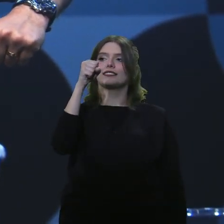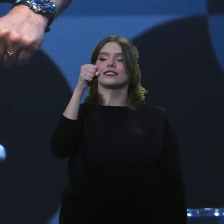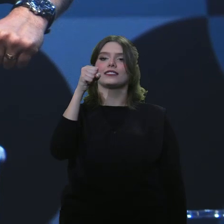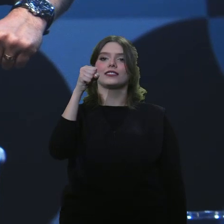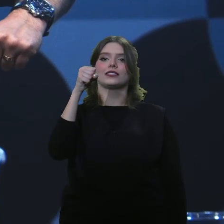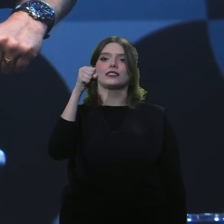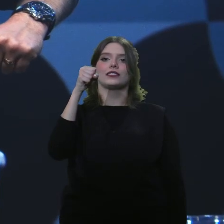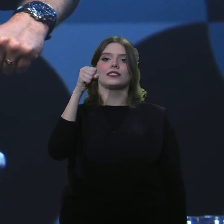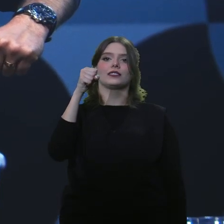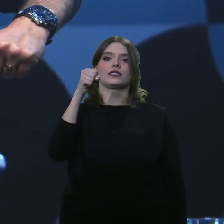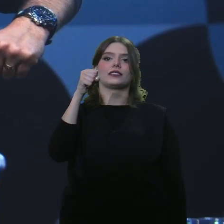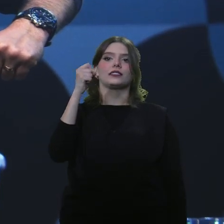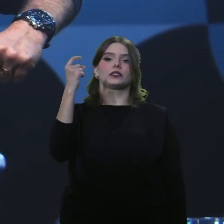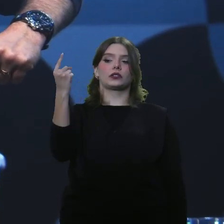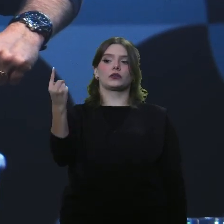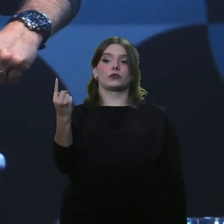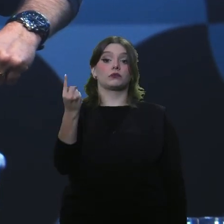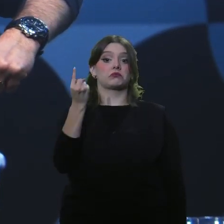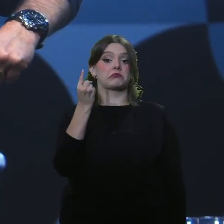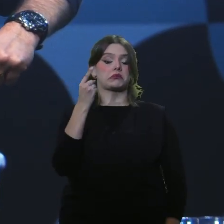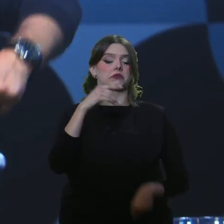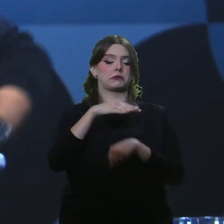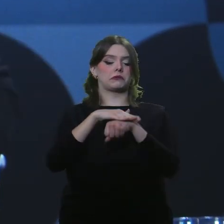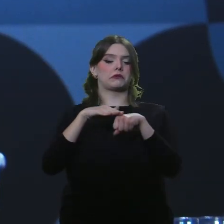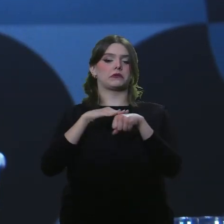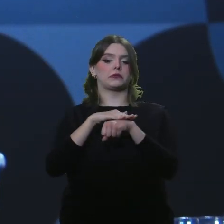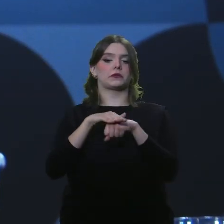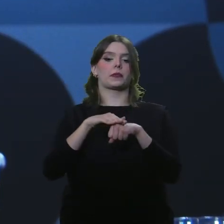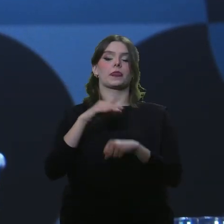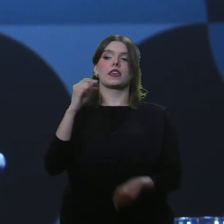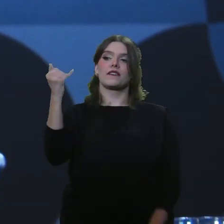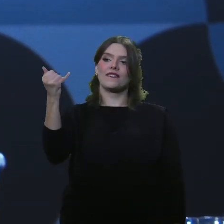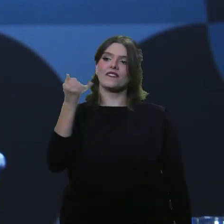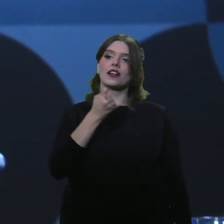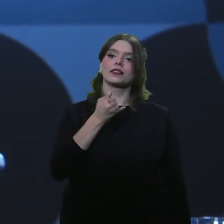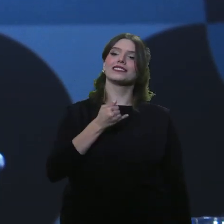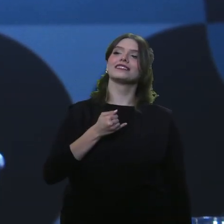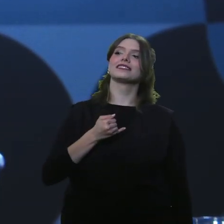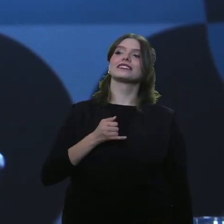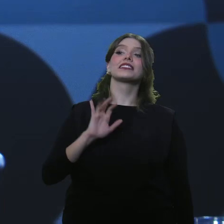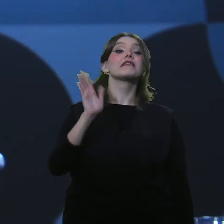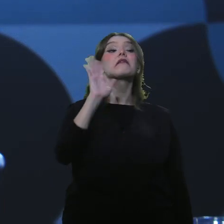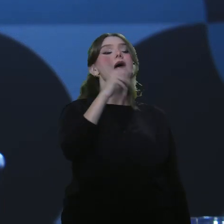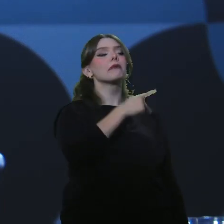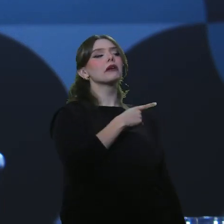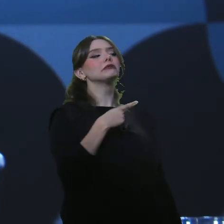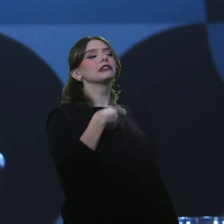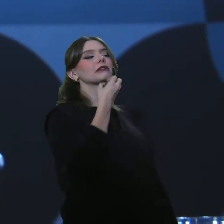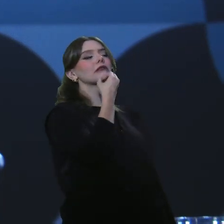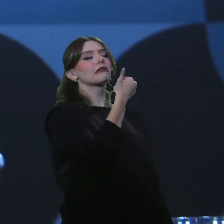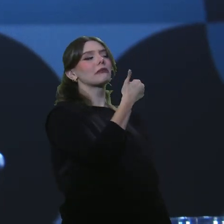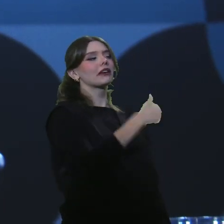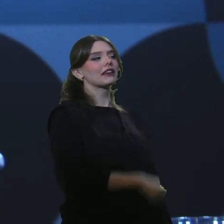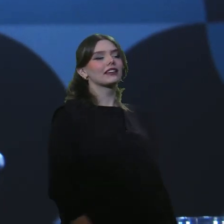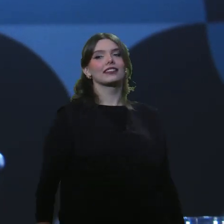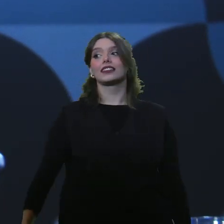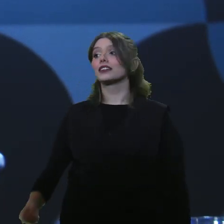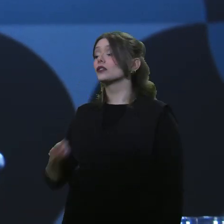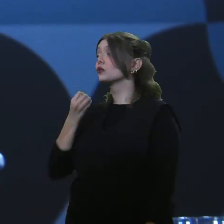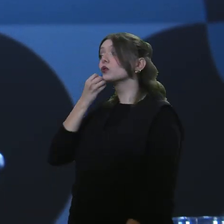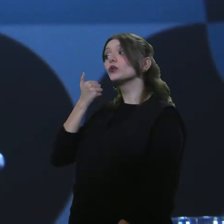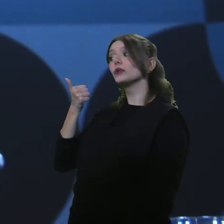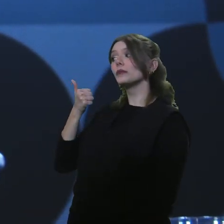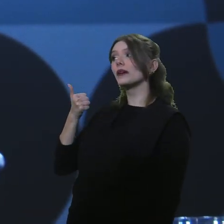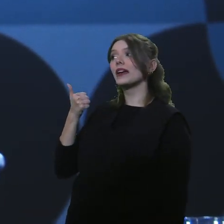animal de grande porte, assim. Ele chega para mim e fala assim: e aí pastor, tudo bom? Eu falei: tudo bem. Ele falou: eu sou personal trainer. Eu